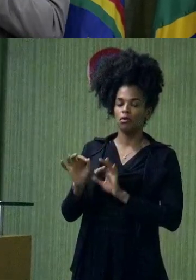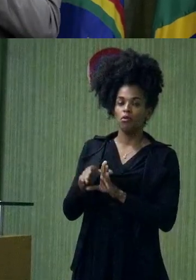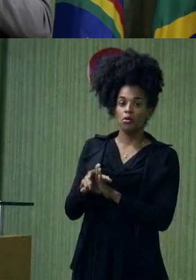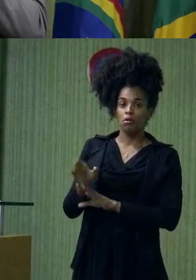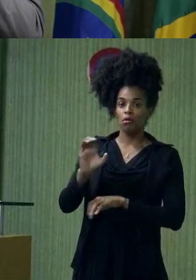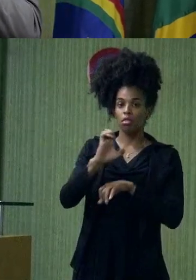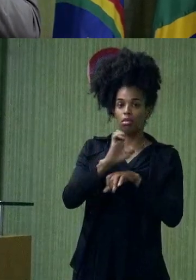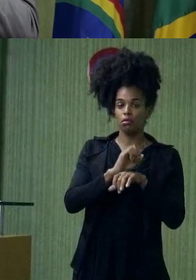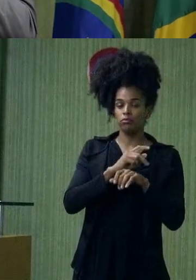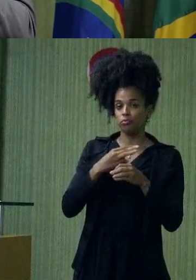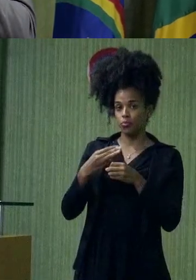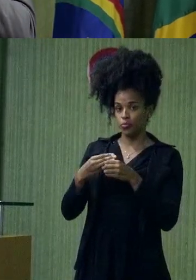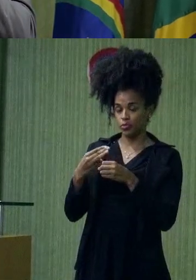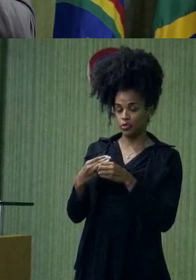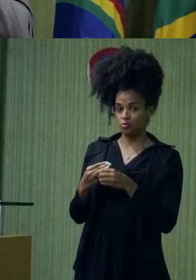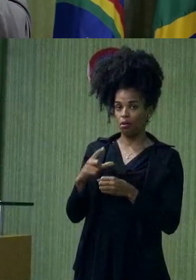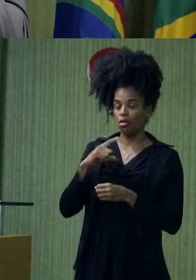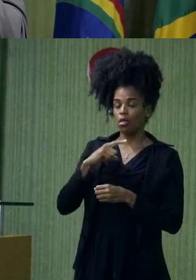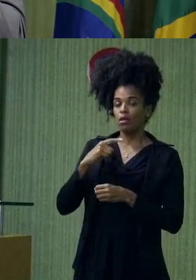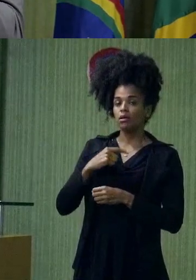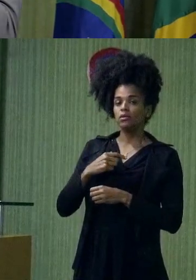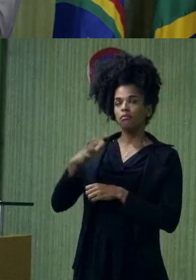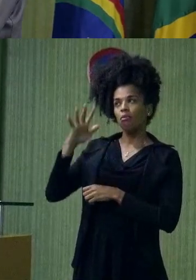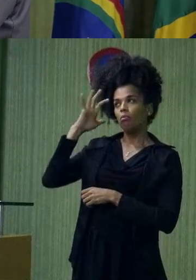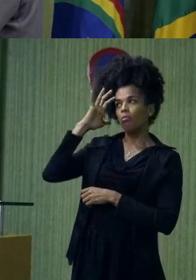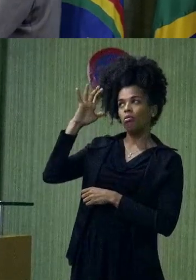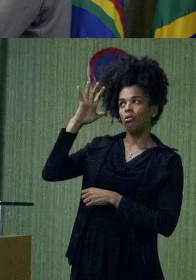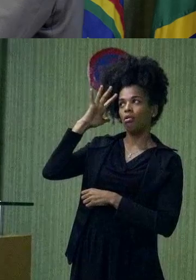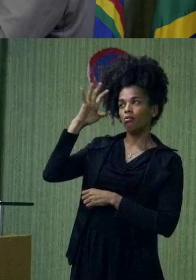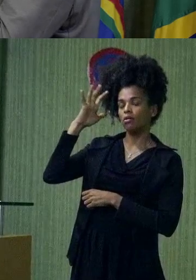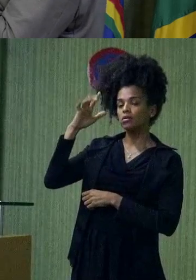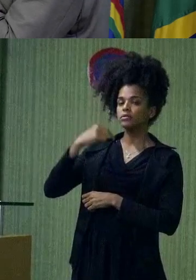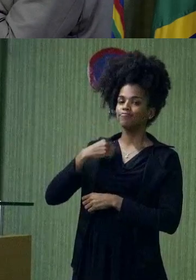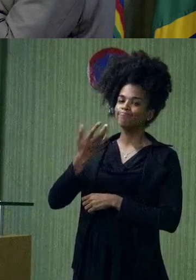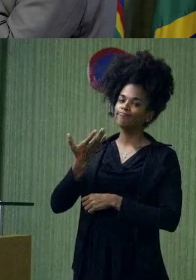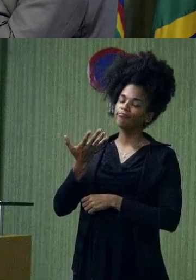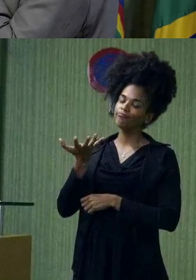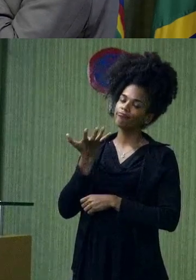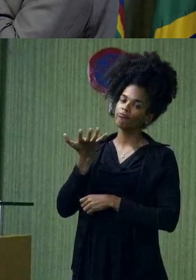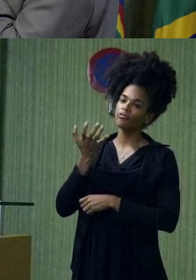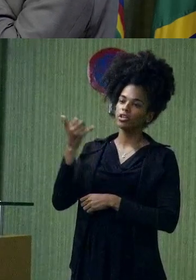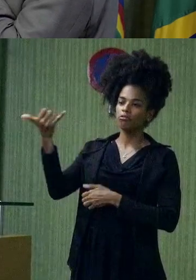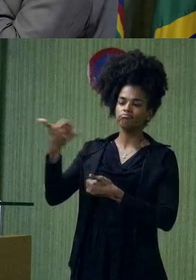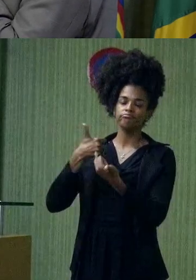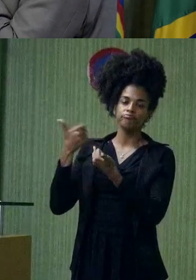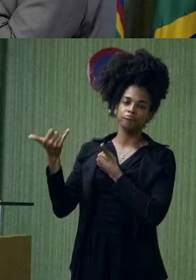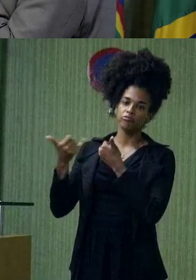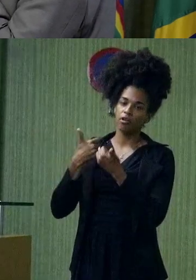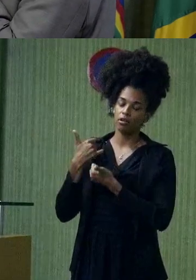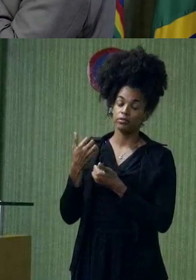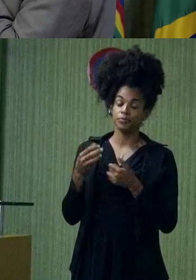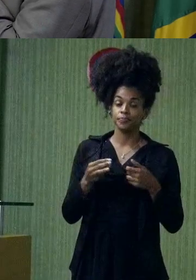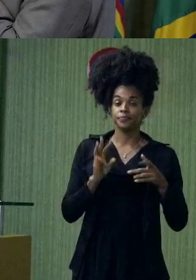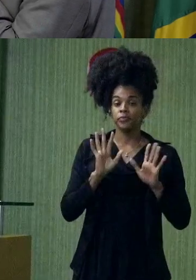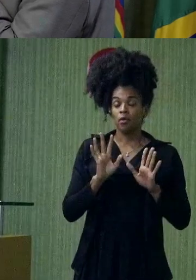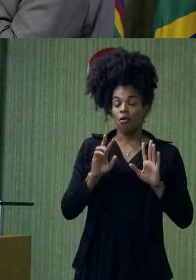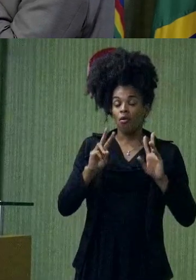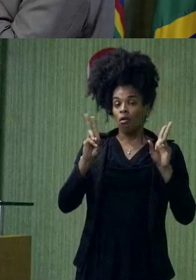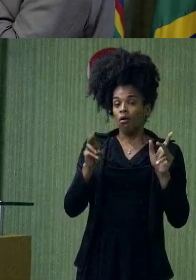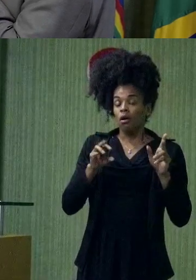uma reflexão que eu queria ouvir vocês né o MP através das promotorias de